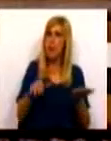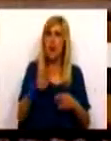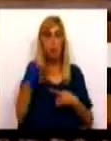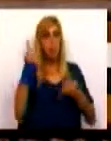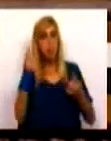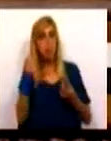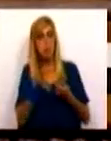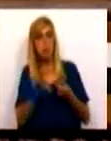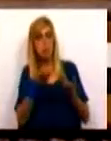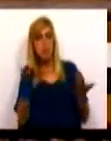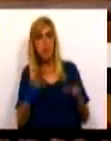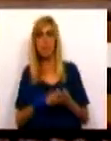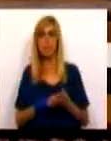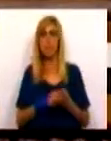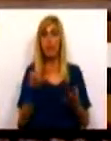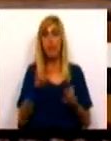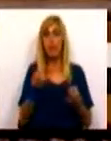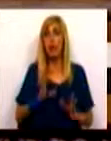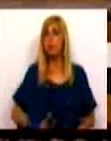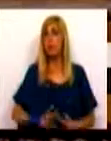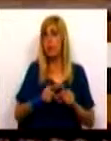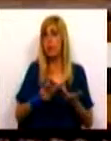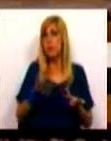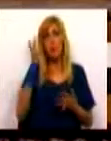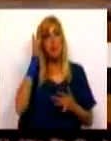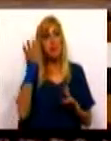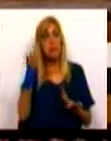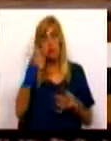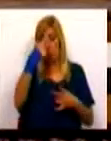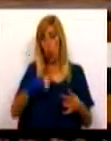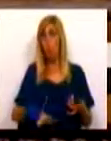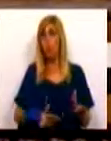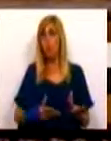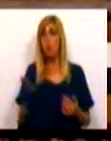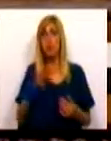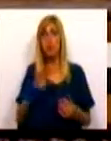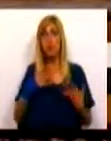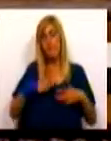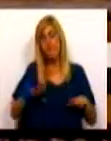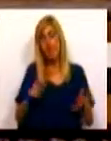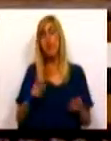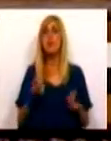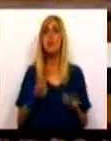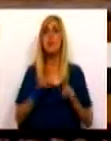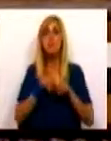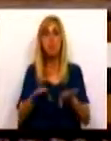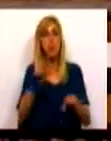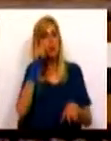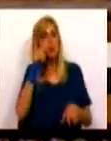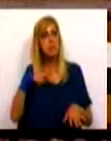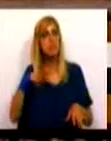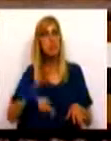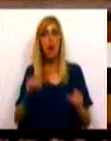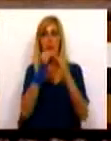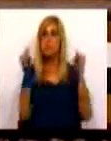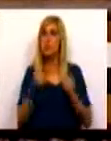de proximidade. Fatores como a evolução de mentalidade sobre o corpo, o direito a férias, a expansão do turismo nacional e